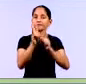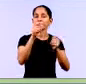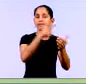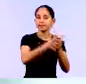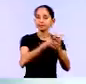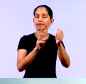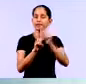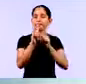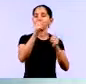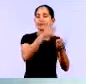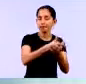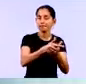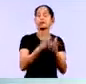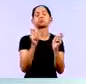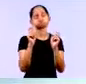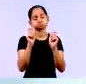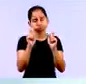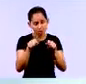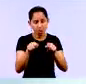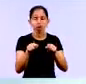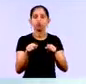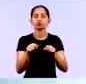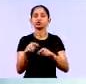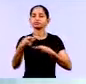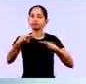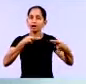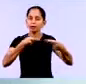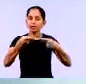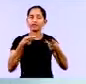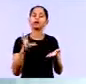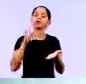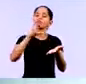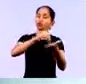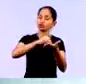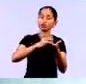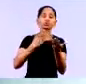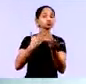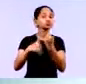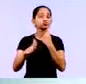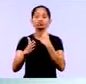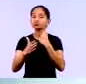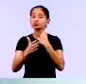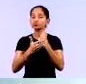antecipadamente, tá? Eu já posso me precaver com relação a isso. Então, tudo isso é